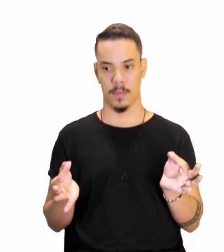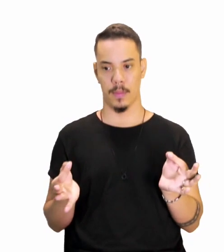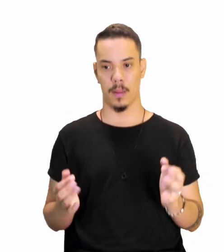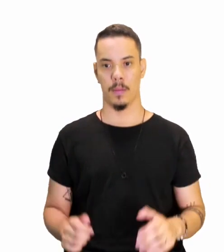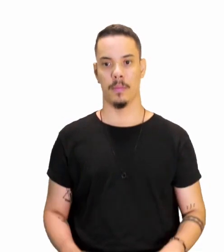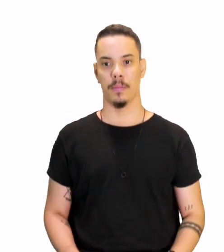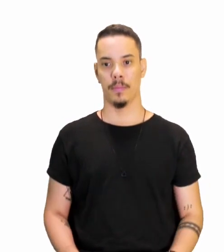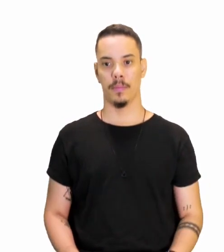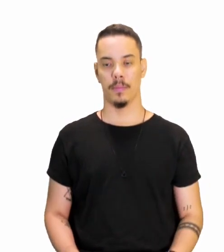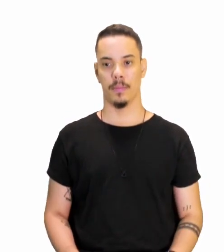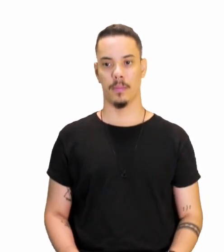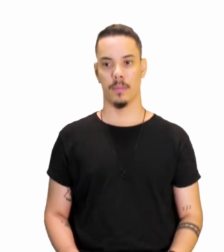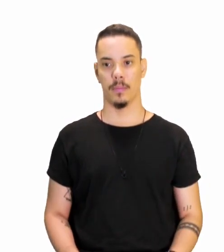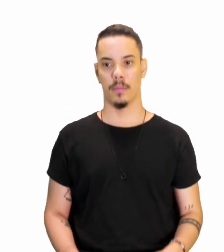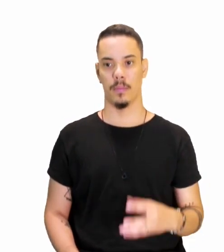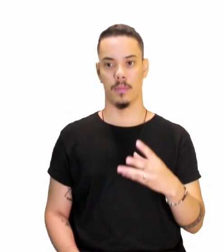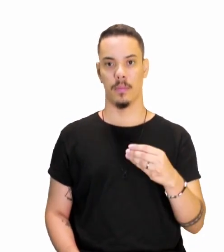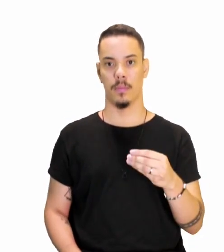simples ou